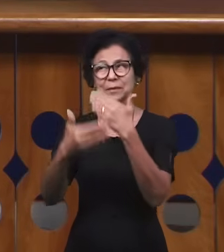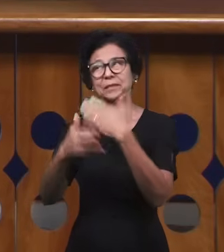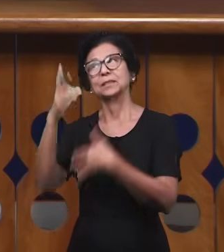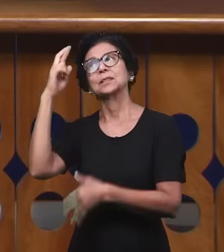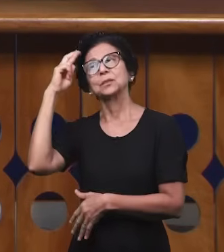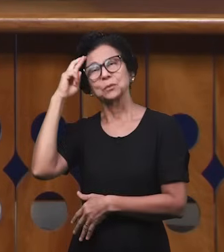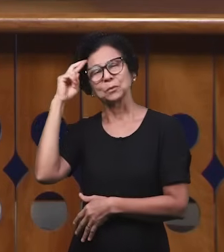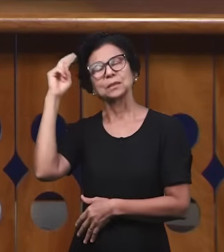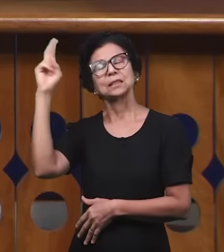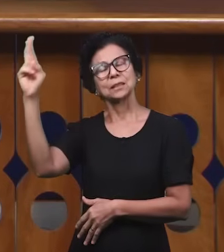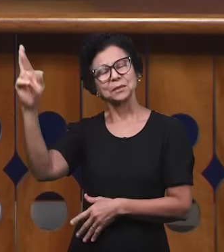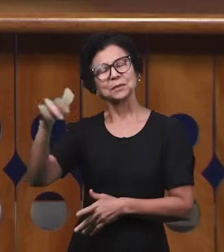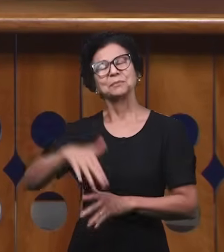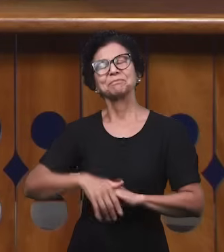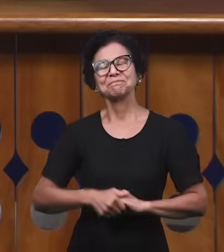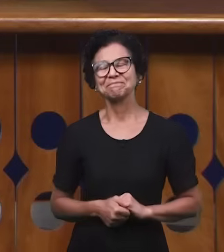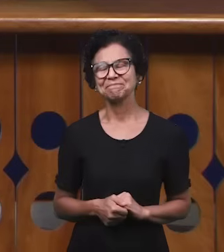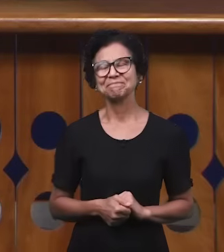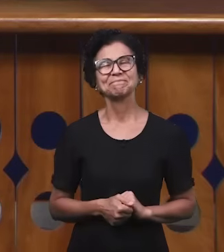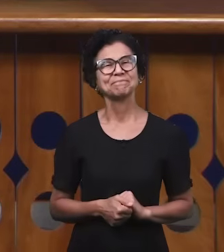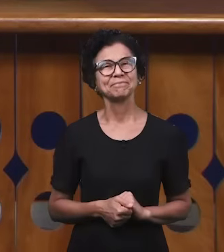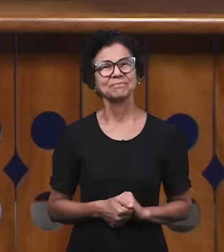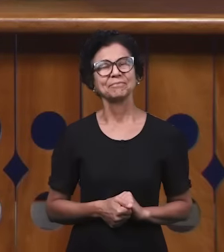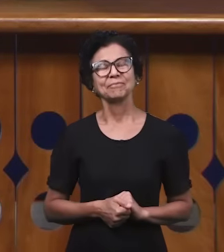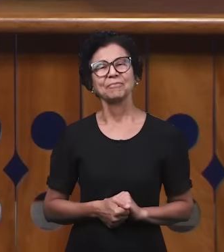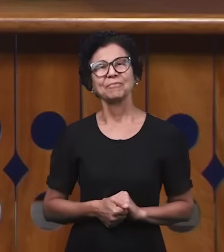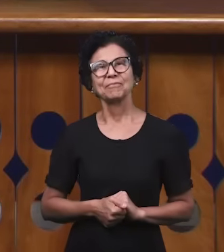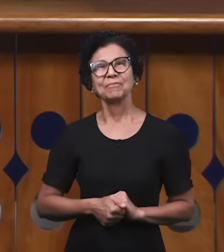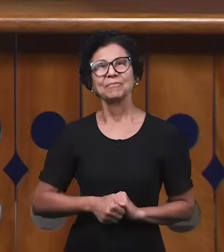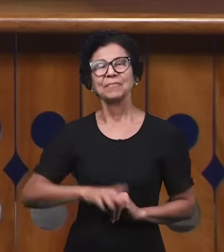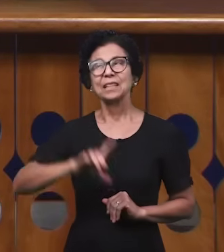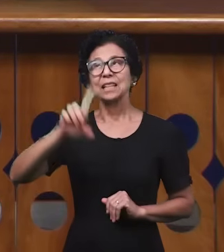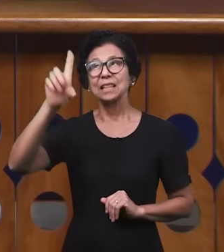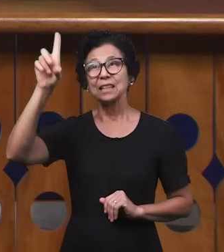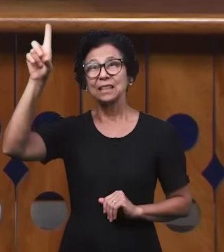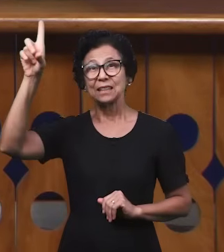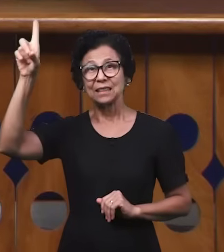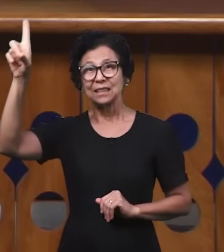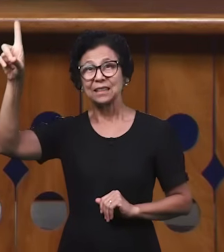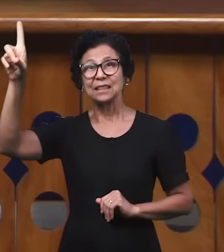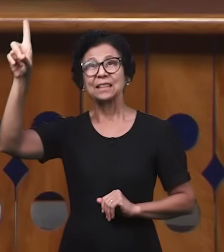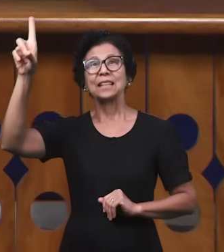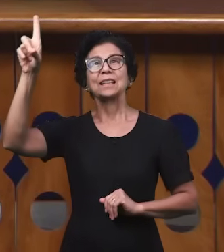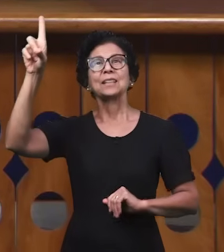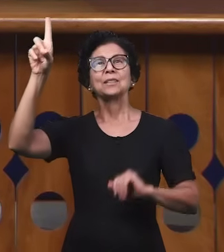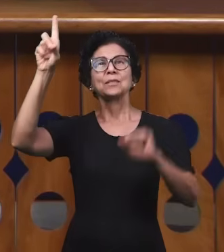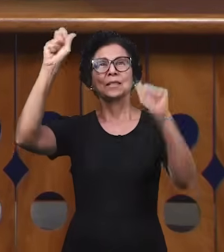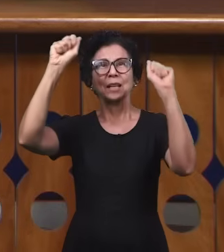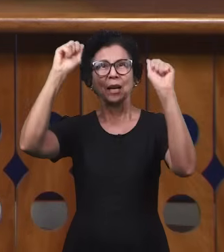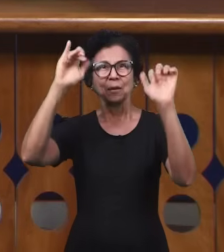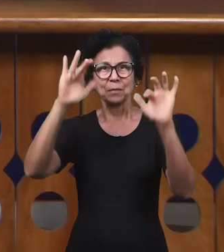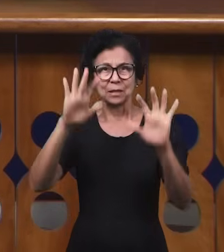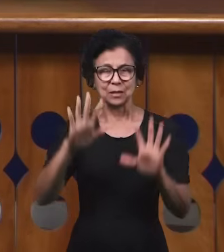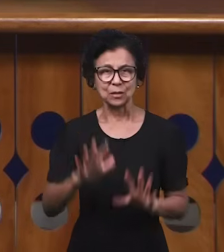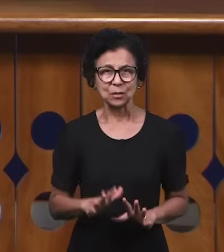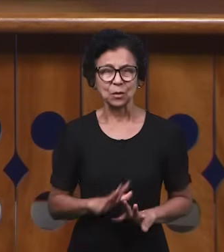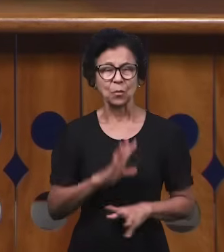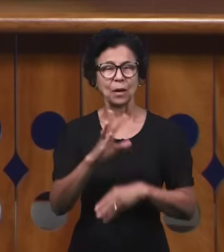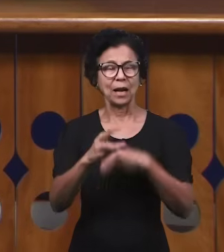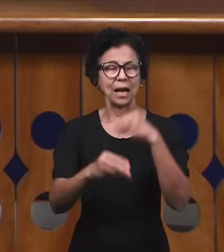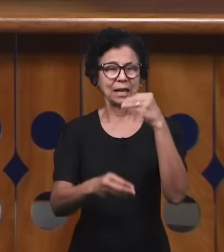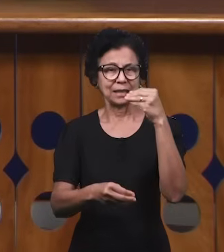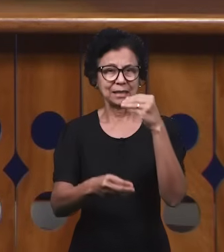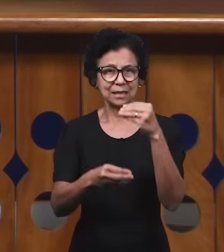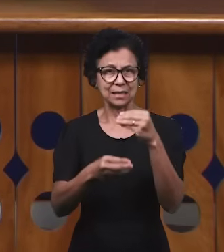A bênção do Senhor é A bênção do Senhor é que enriquece e